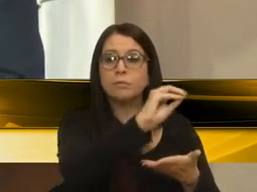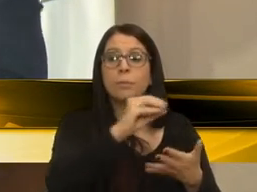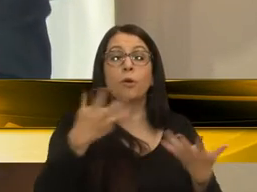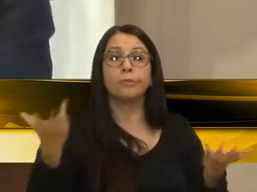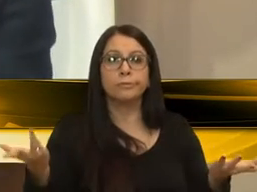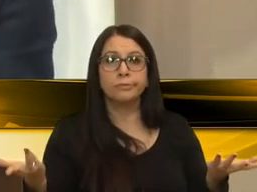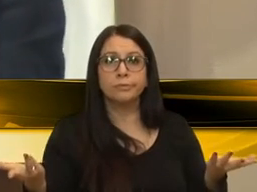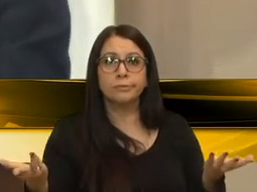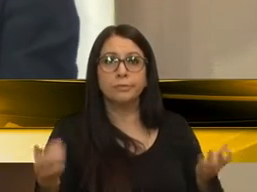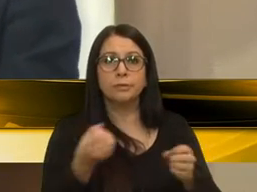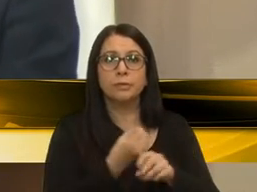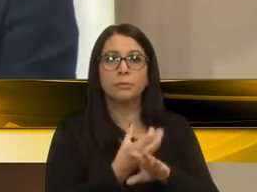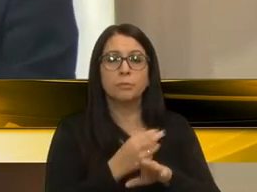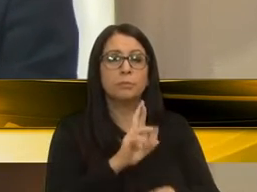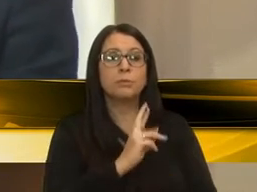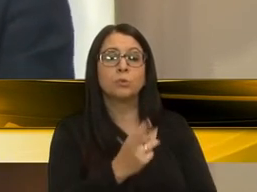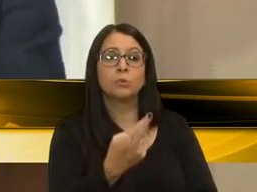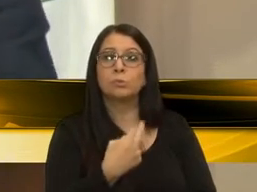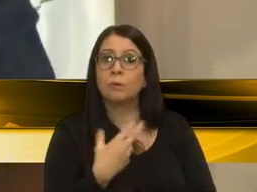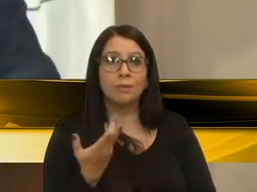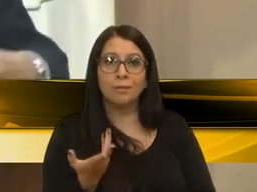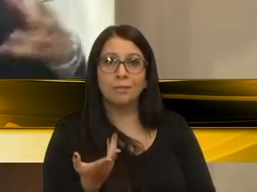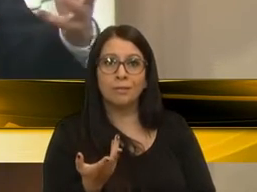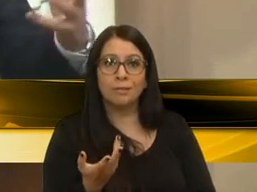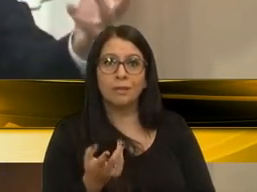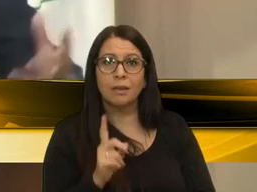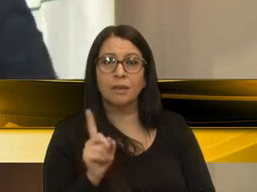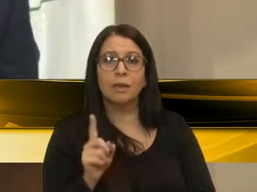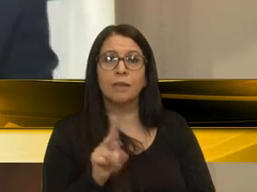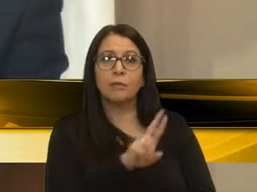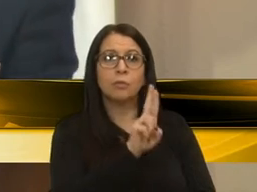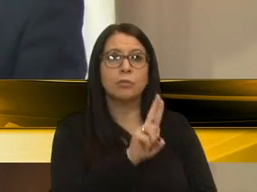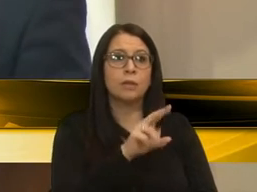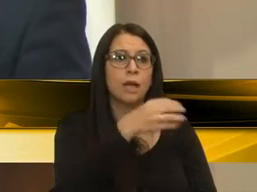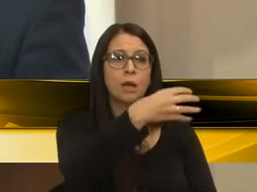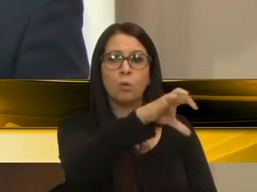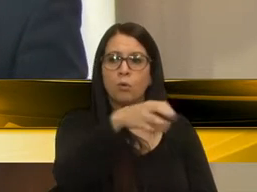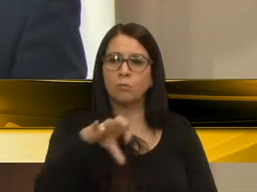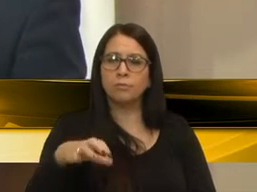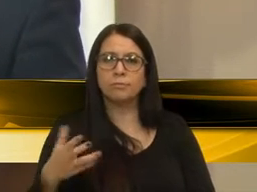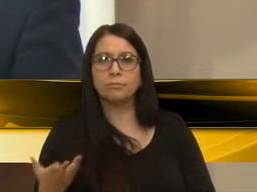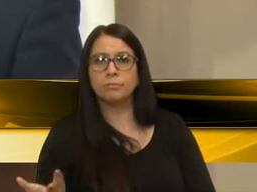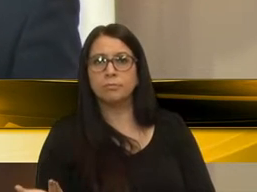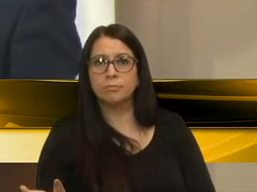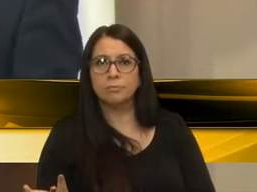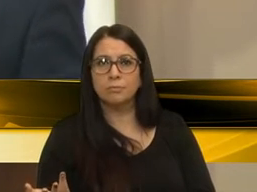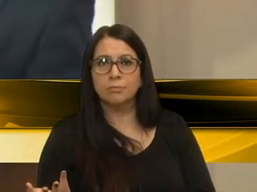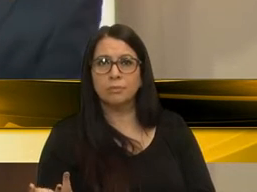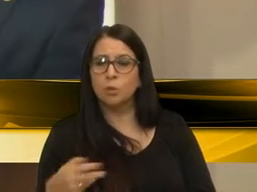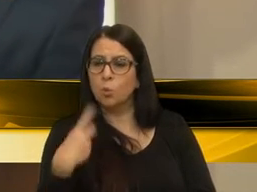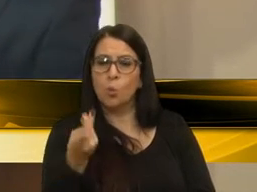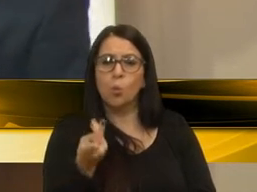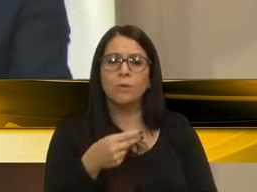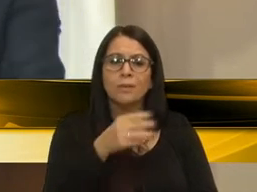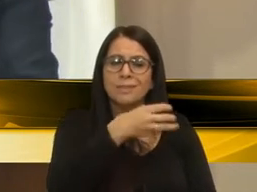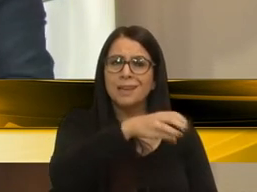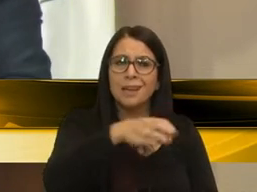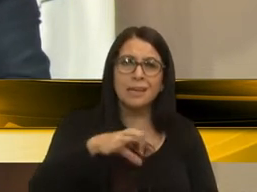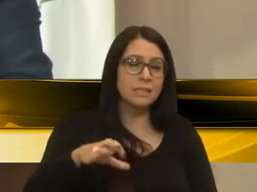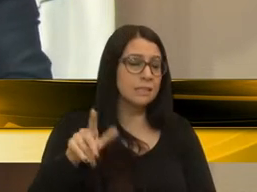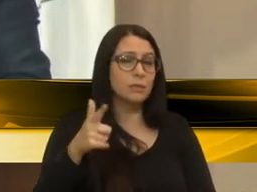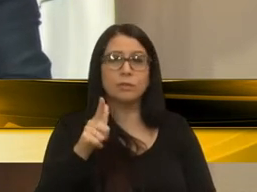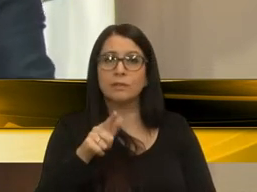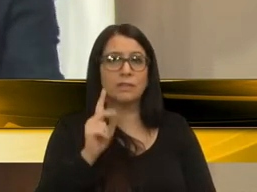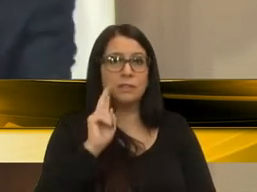professores? SMED, nos responda. Eles foram ocupar outras áreas. Outras áreas que talvez não